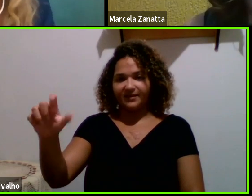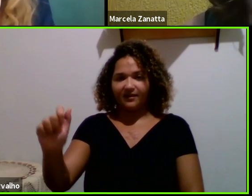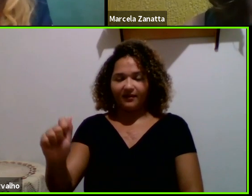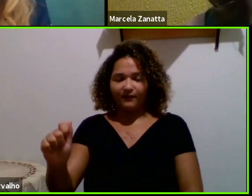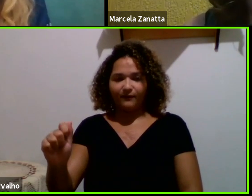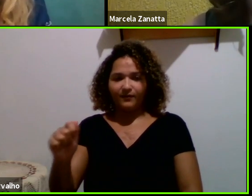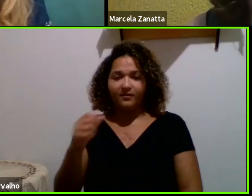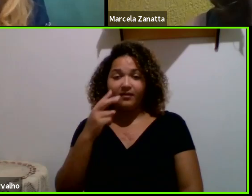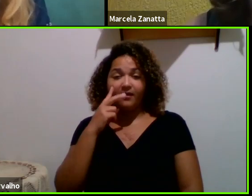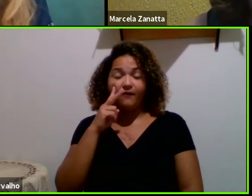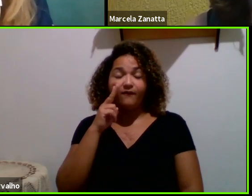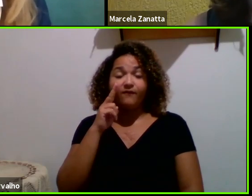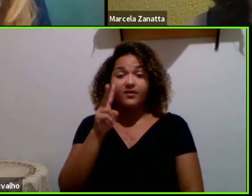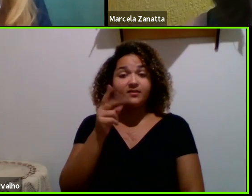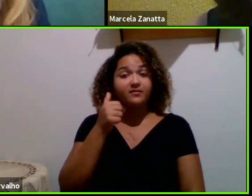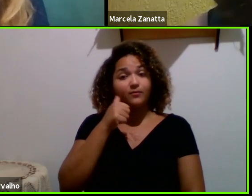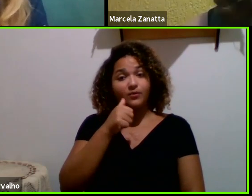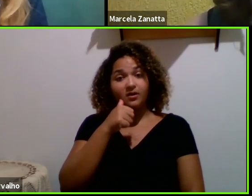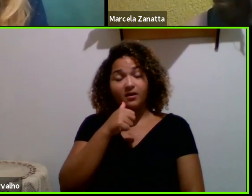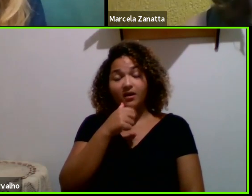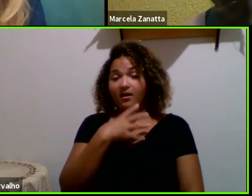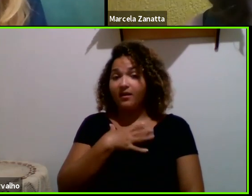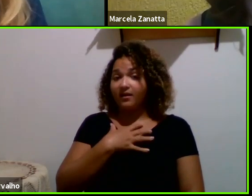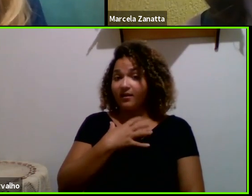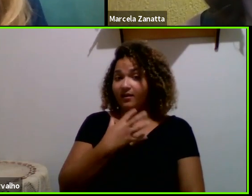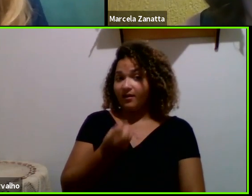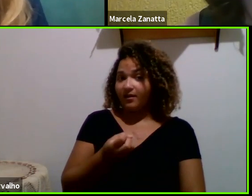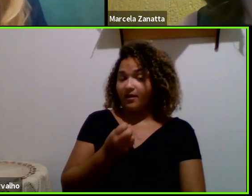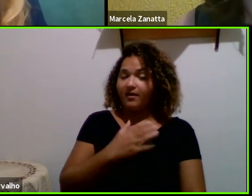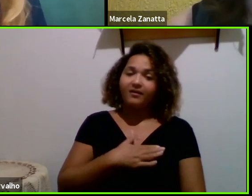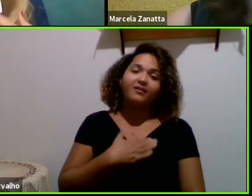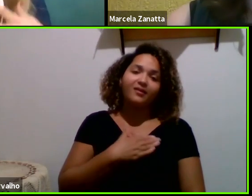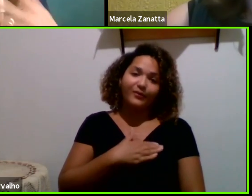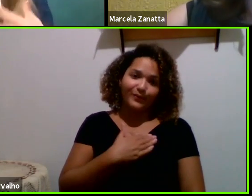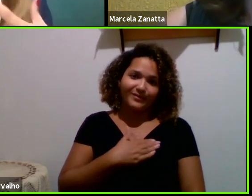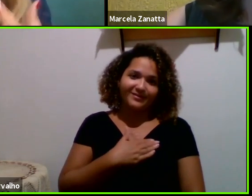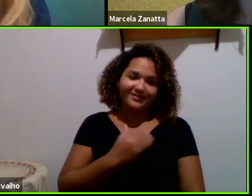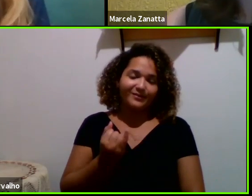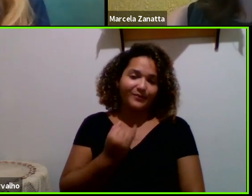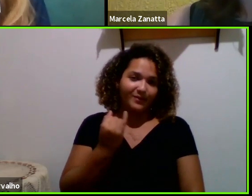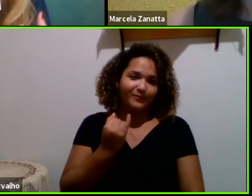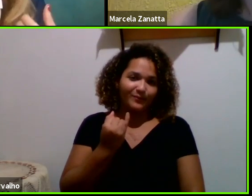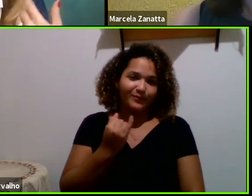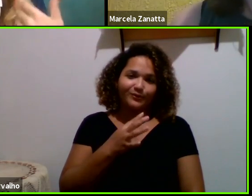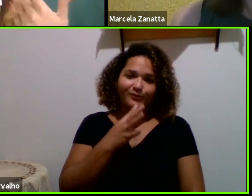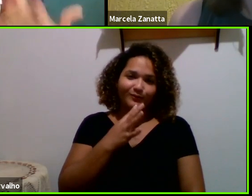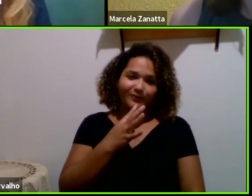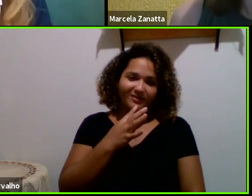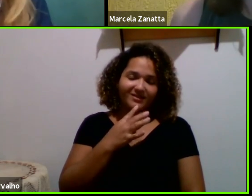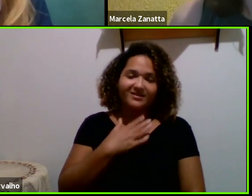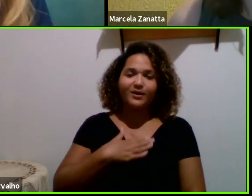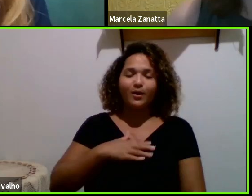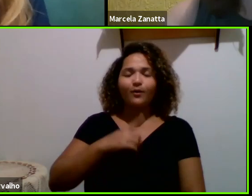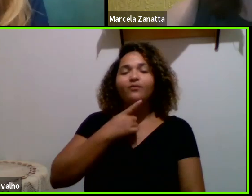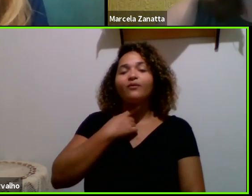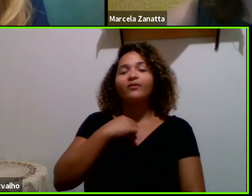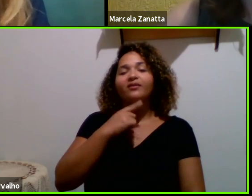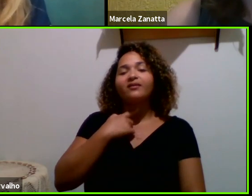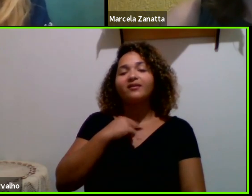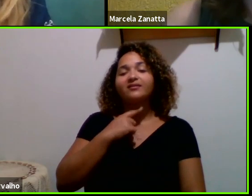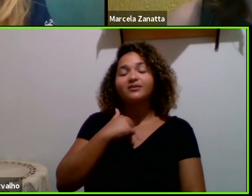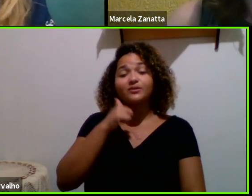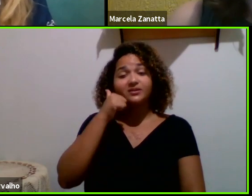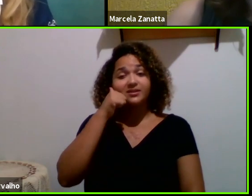agrada com aquele cheiro, né? Então é importante conhecer o desejo e verificar se ela